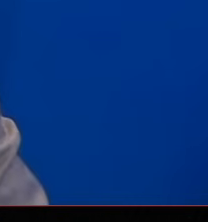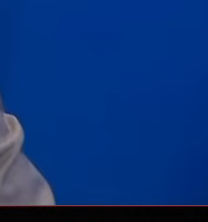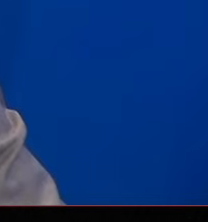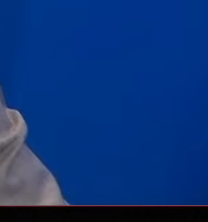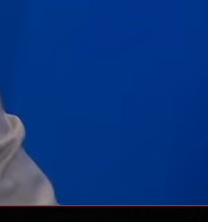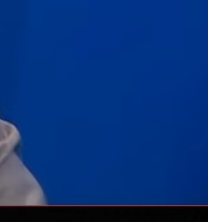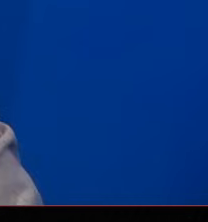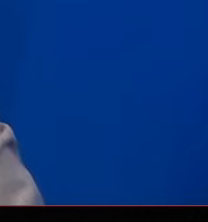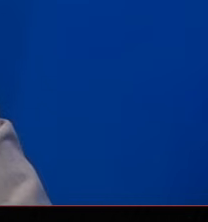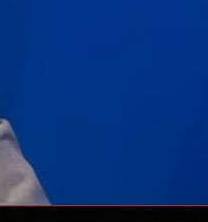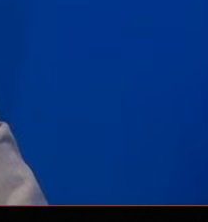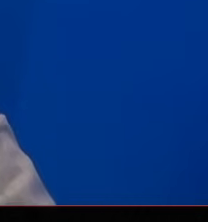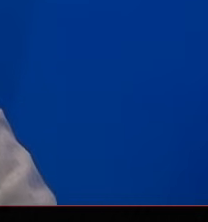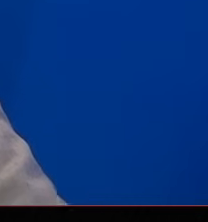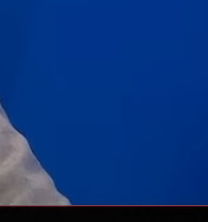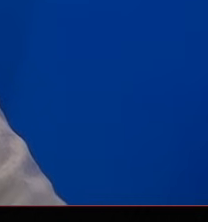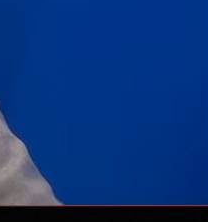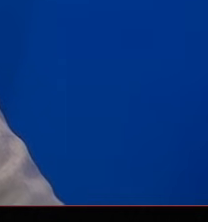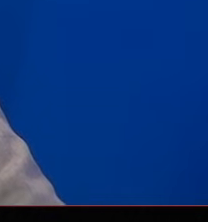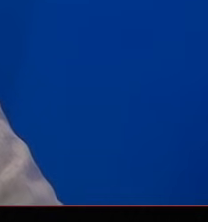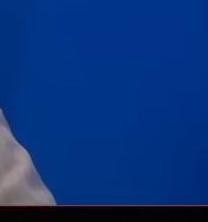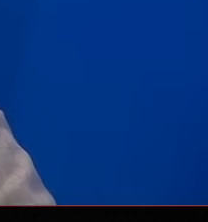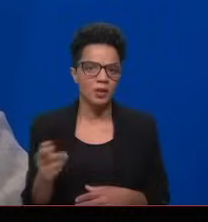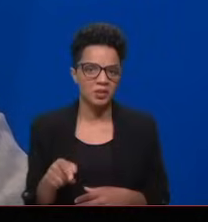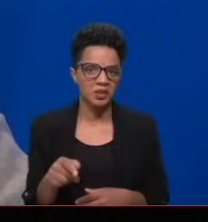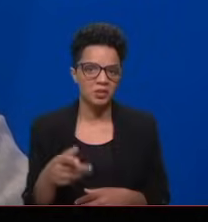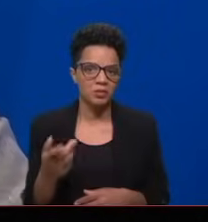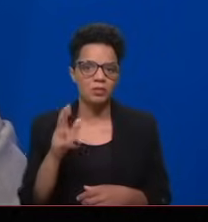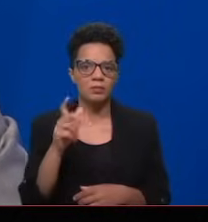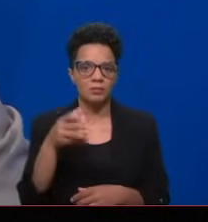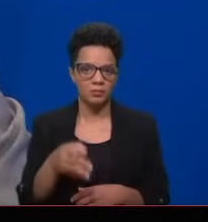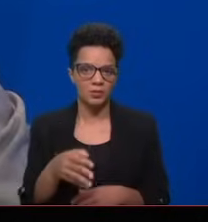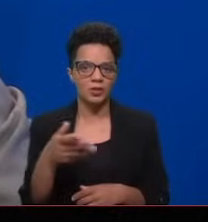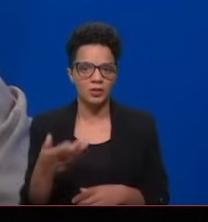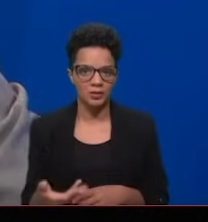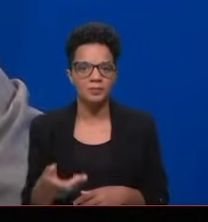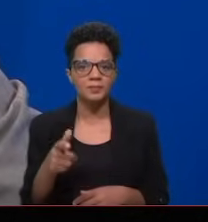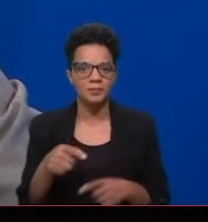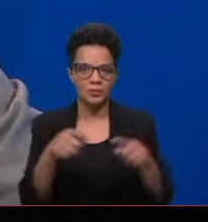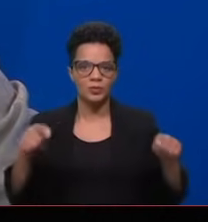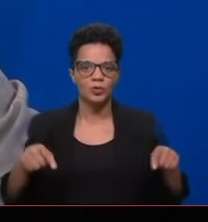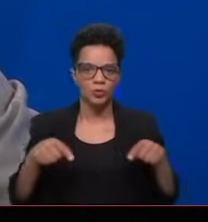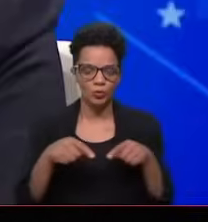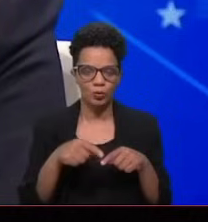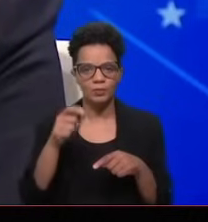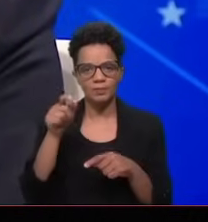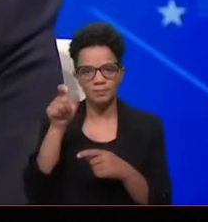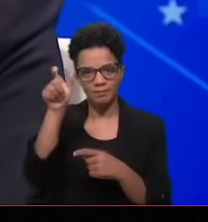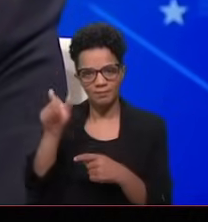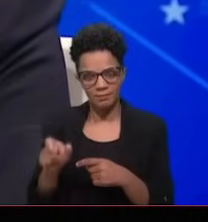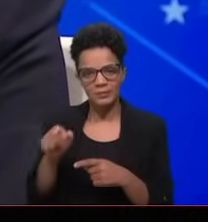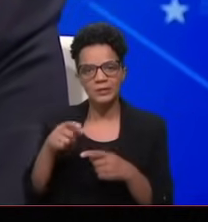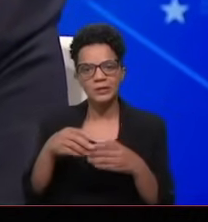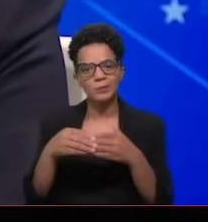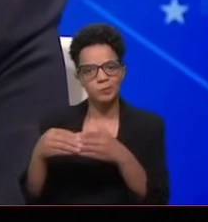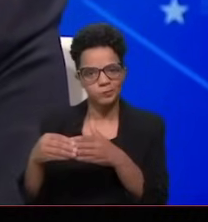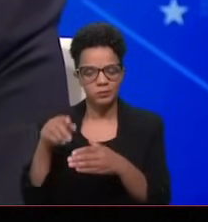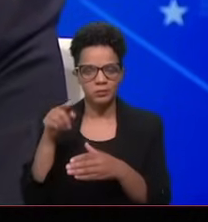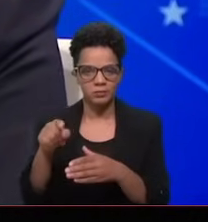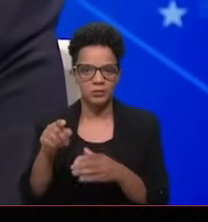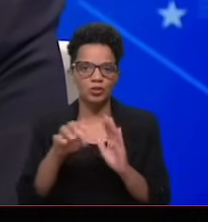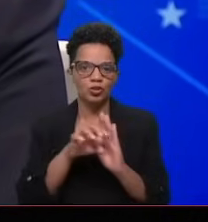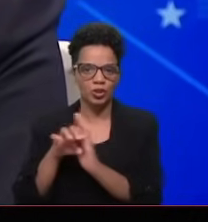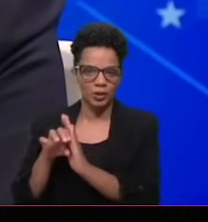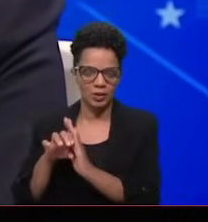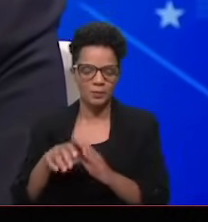cada debate esta noite aqui na RTP estão em estúdio António Tanger Correia o cabeça de lista do